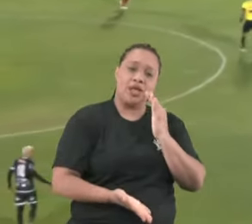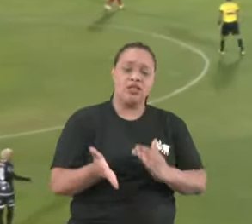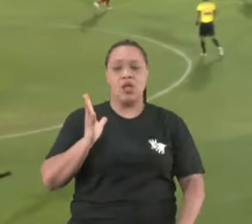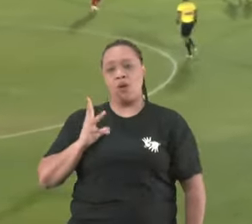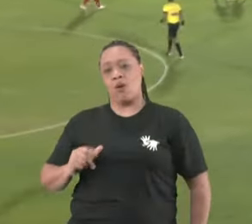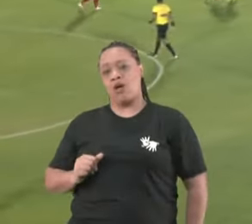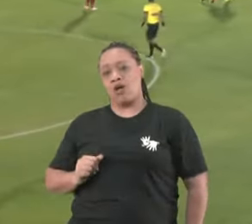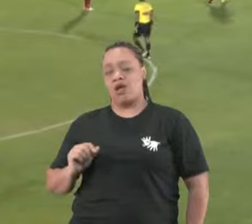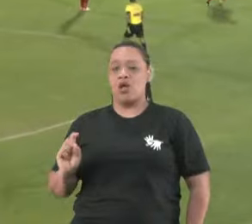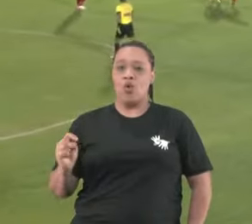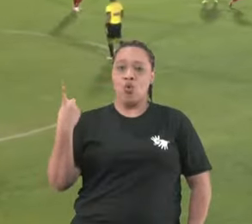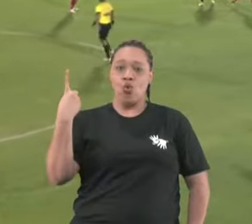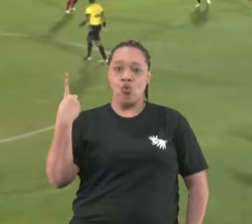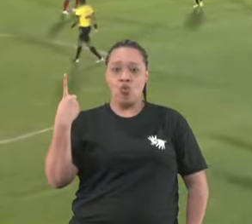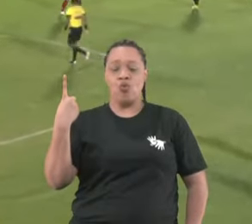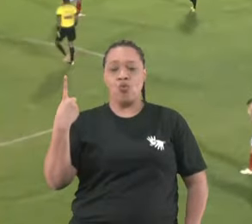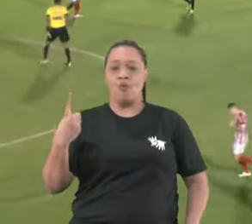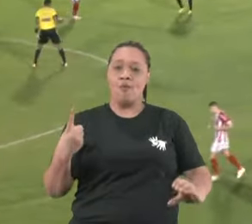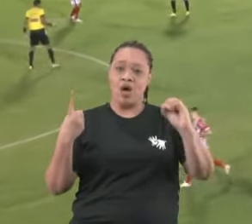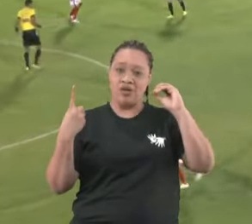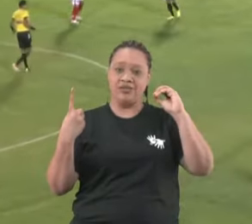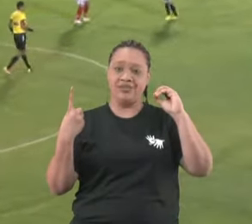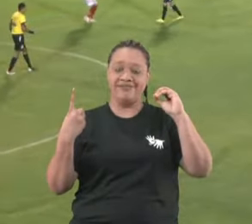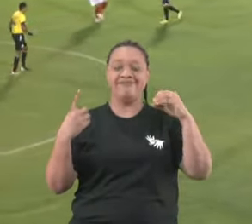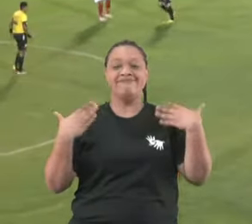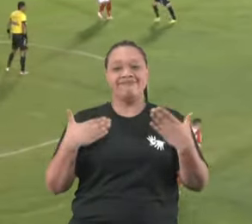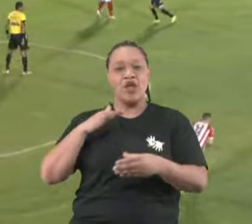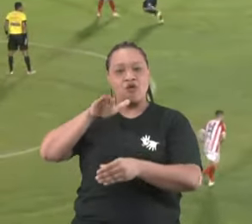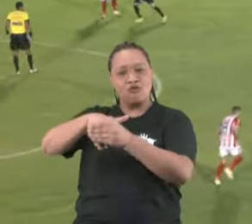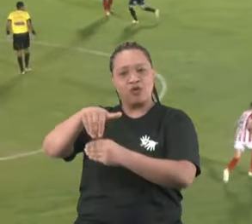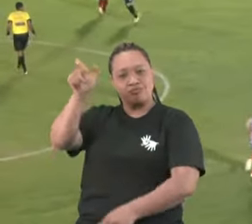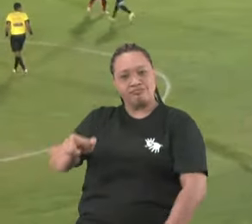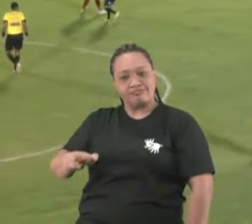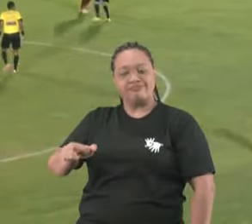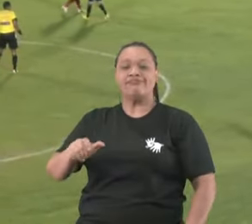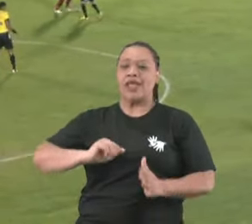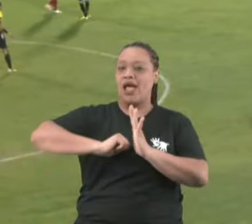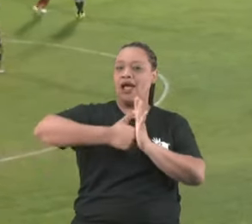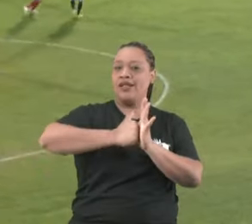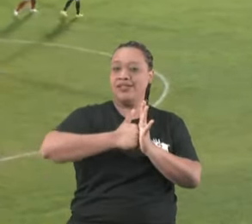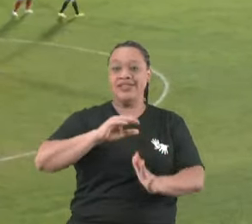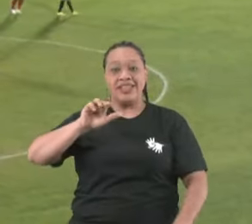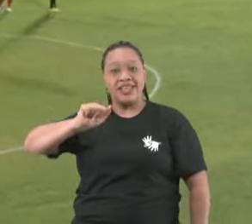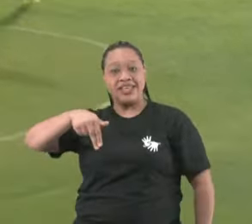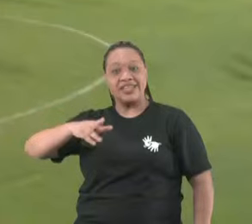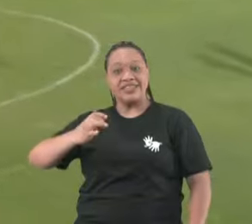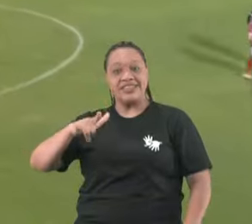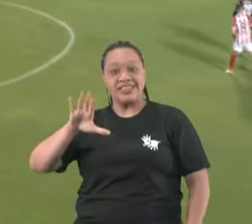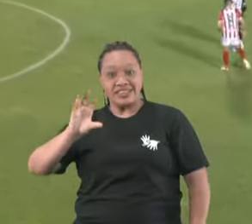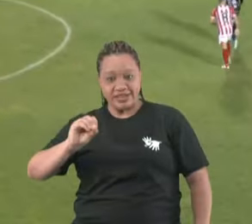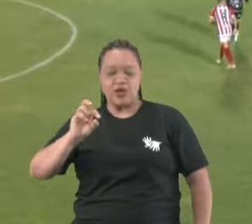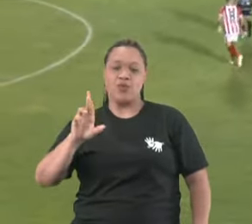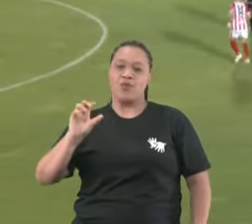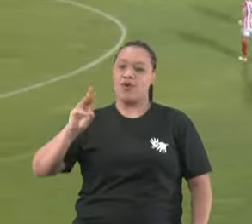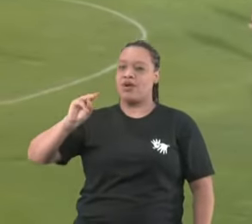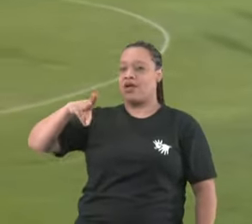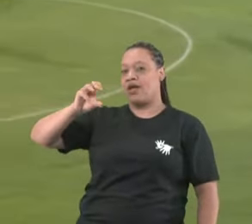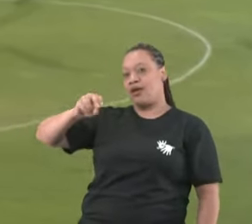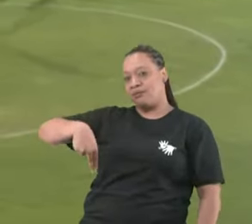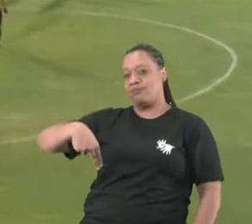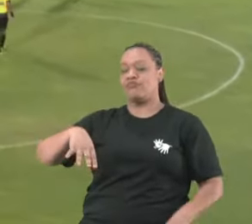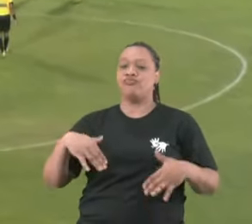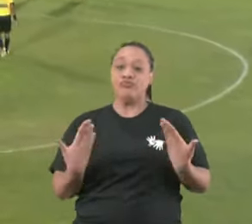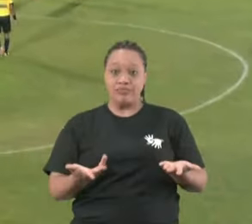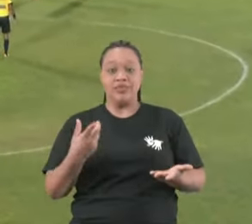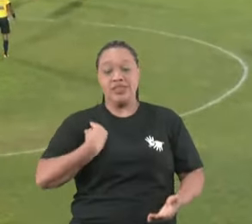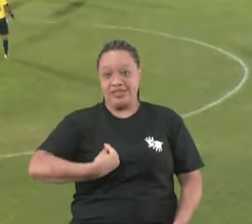1-0. Meu voto vai nele, o artilheiro Anselmo Ramon. Que coincidentemente o Asa quebrou a série invicta do CRB, né? No